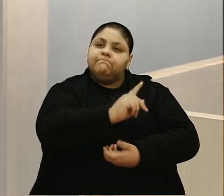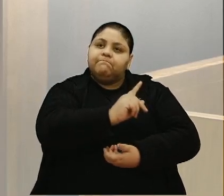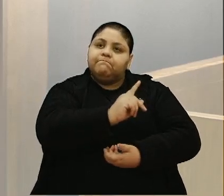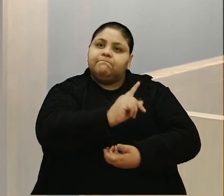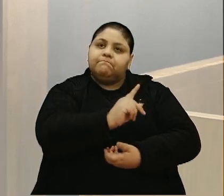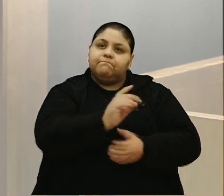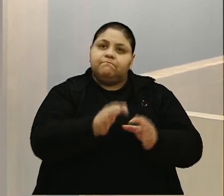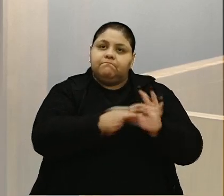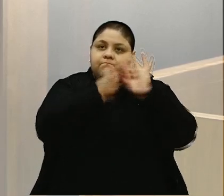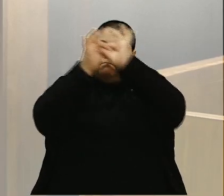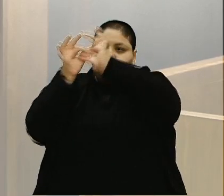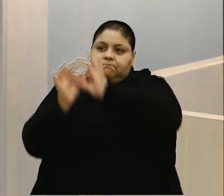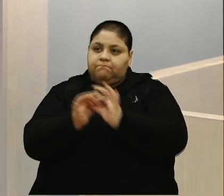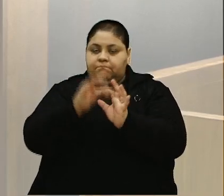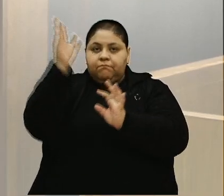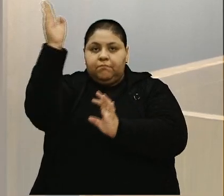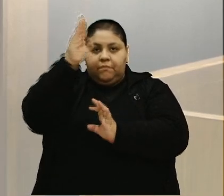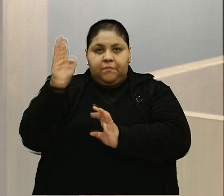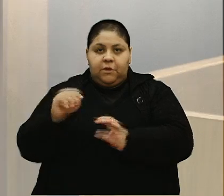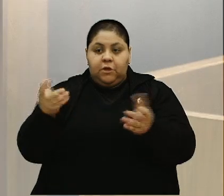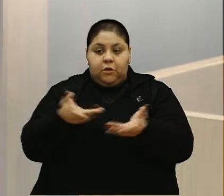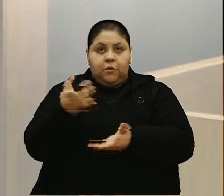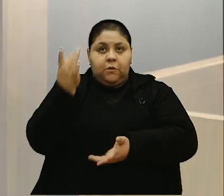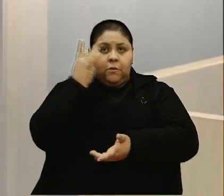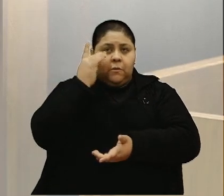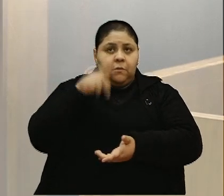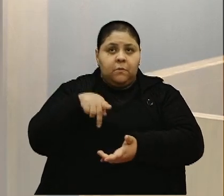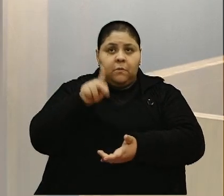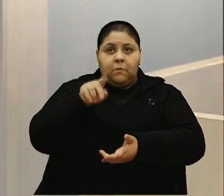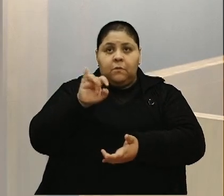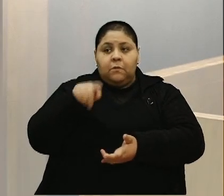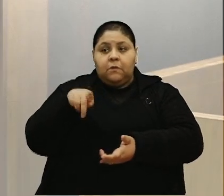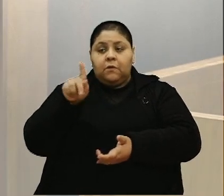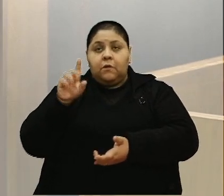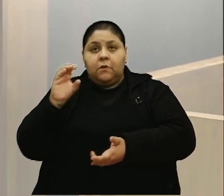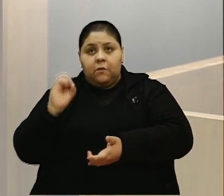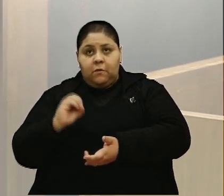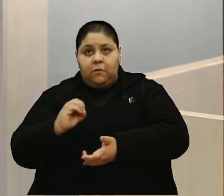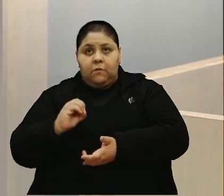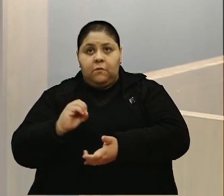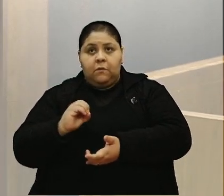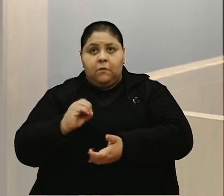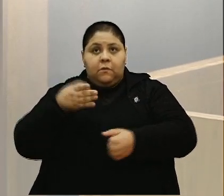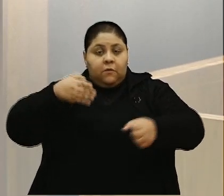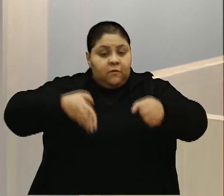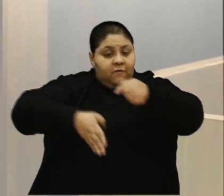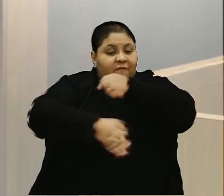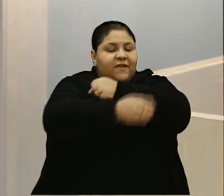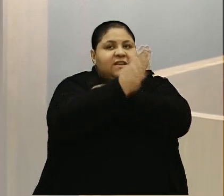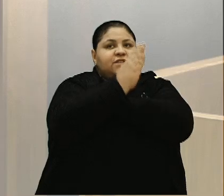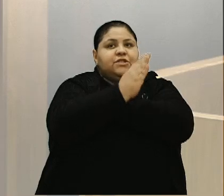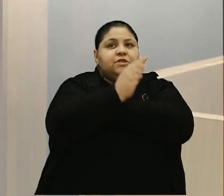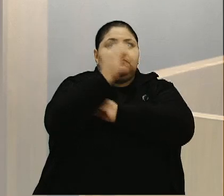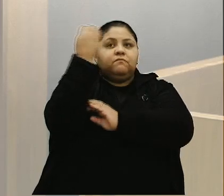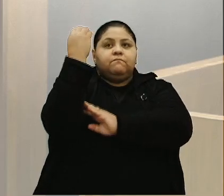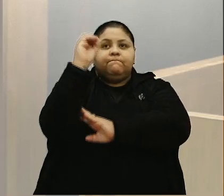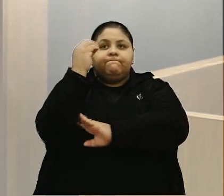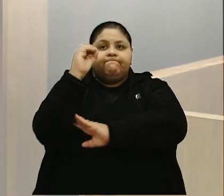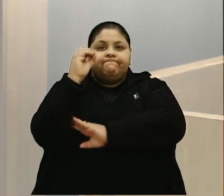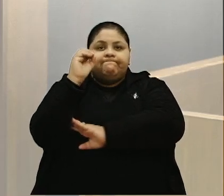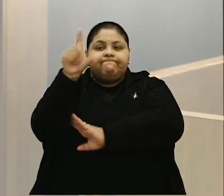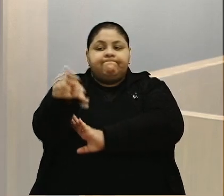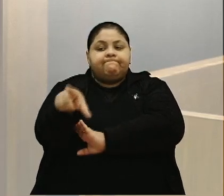União Brasil, que estava aqui há pouco, o senhor Kiko Girardi, que tem viajado muito a Porto Alegre, buscando